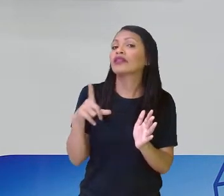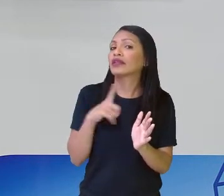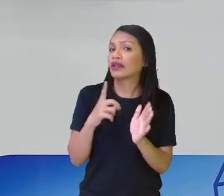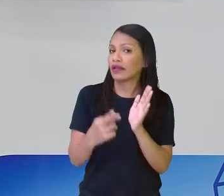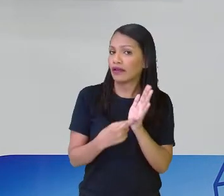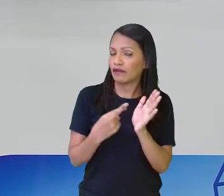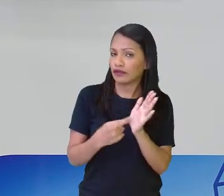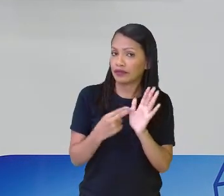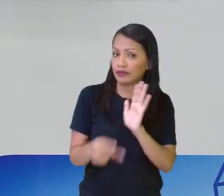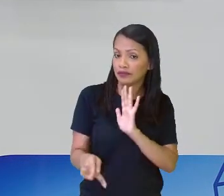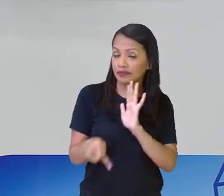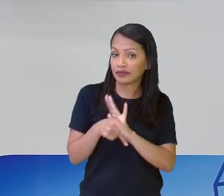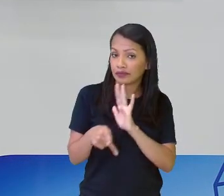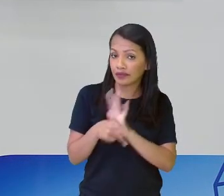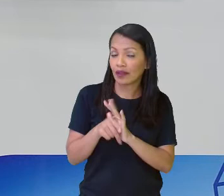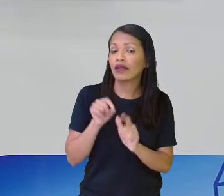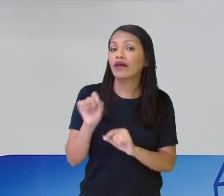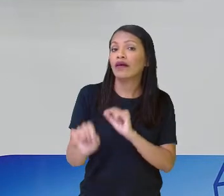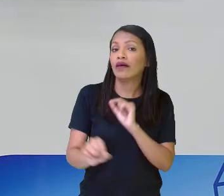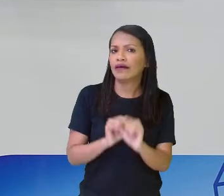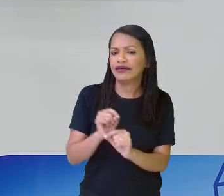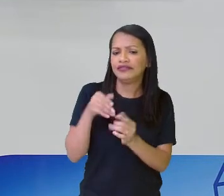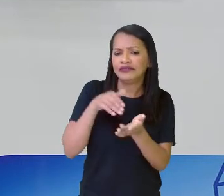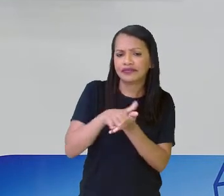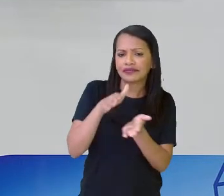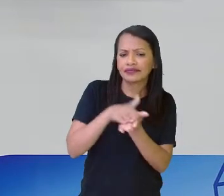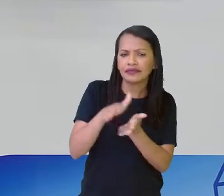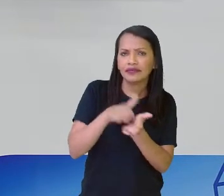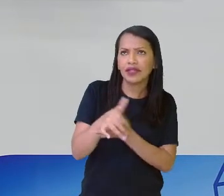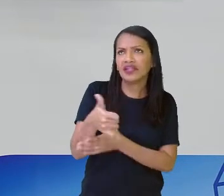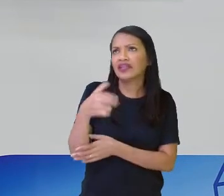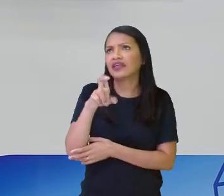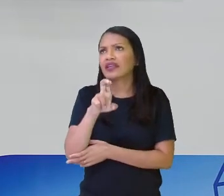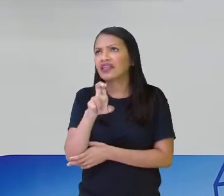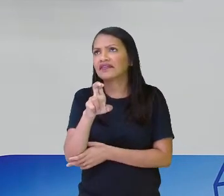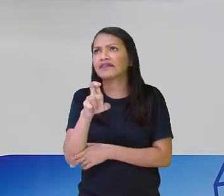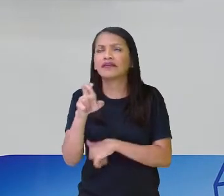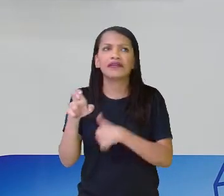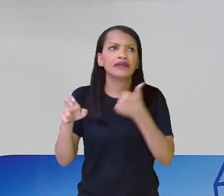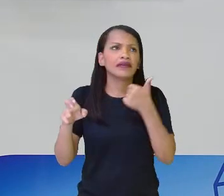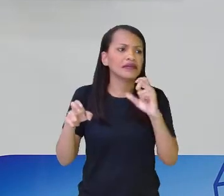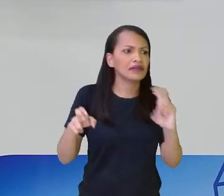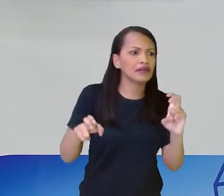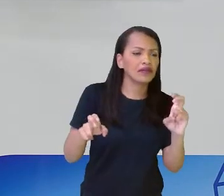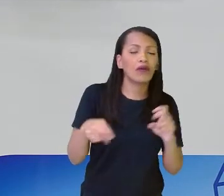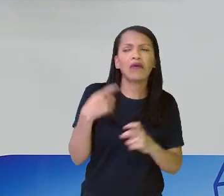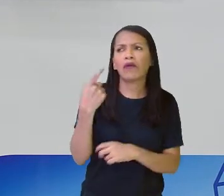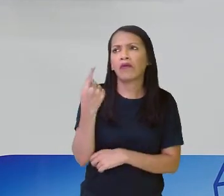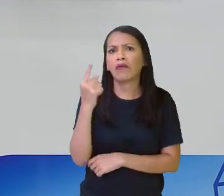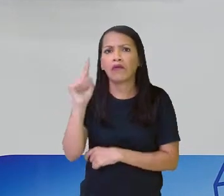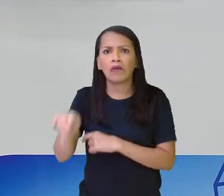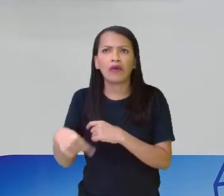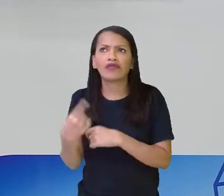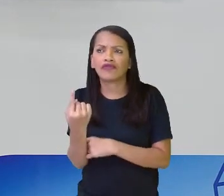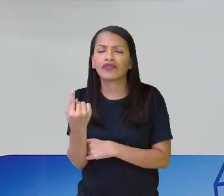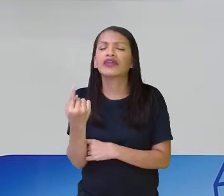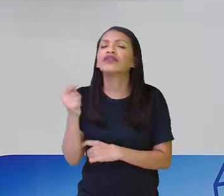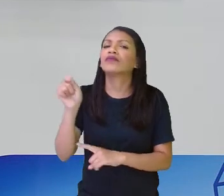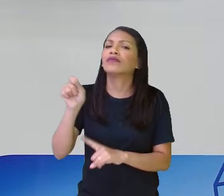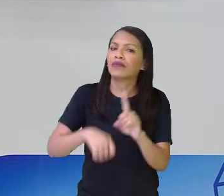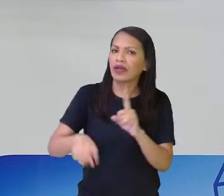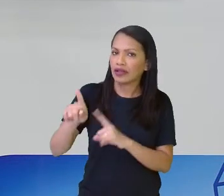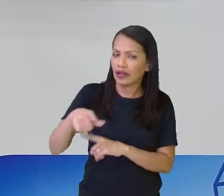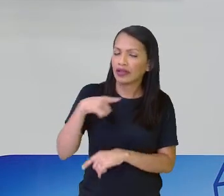revistas que elas são produzidas quinzenalmente ou uma vez por mês e elas vêm com muitas reportagens